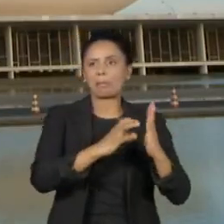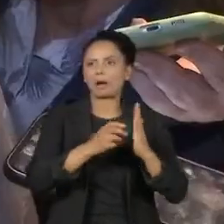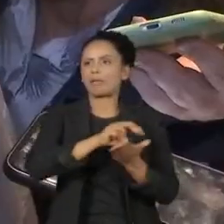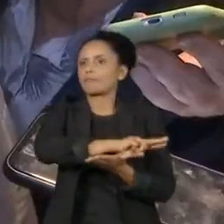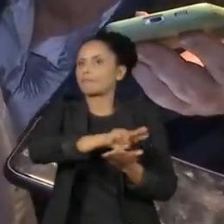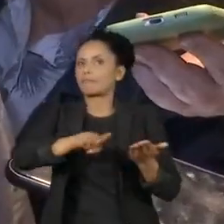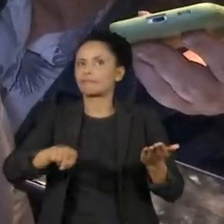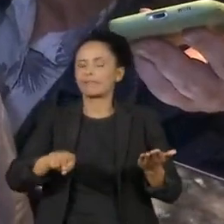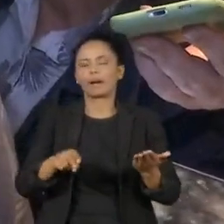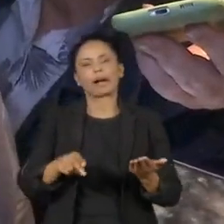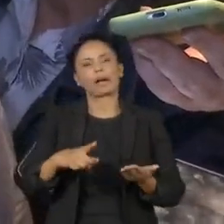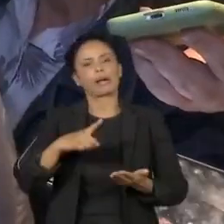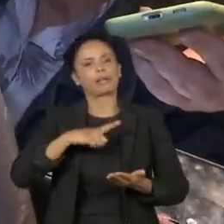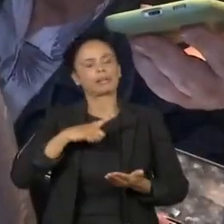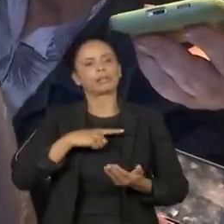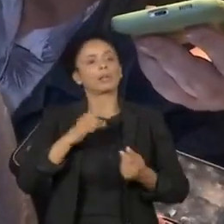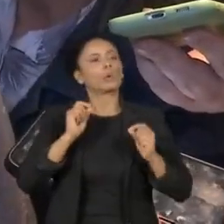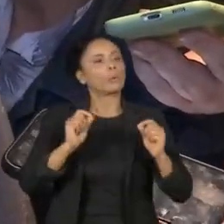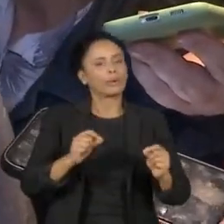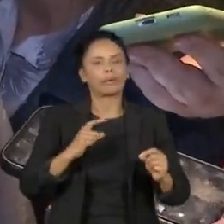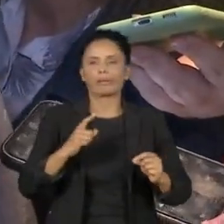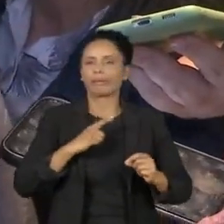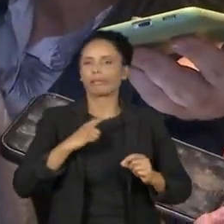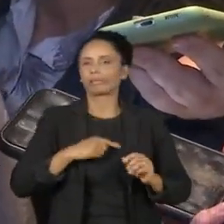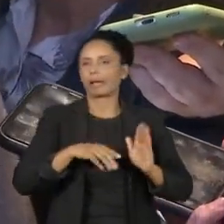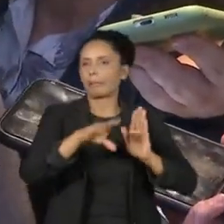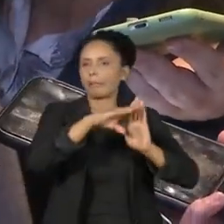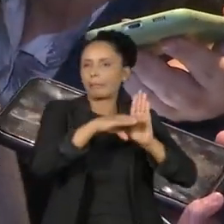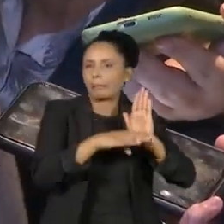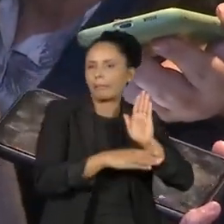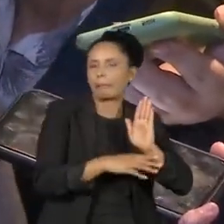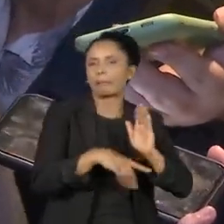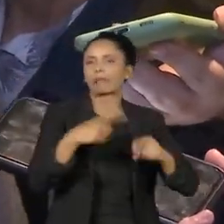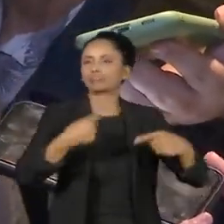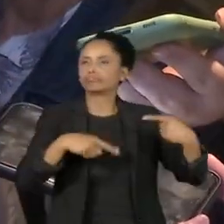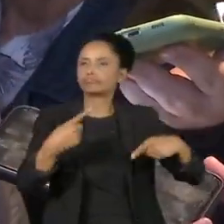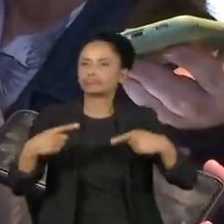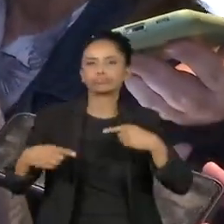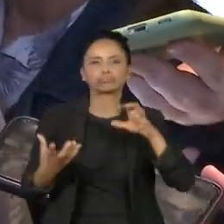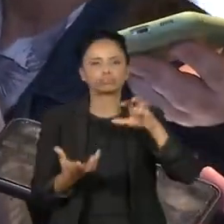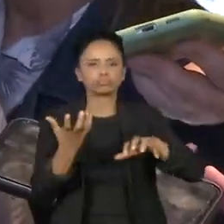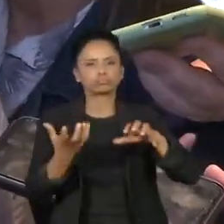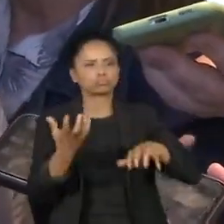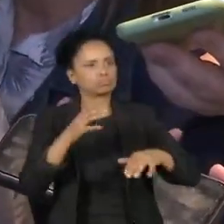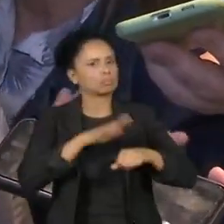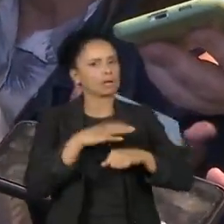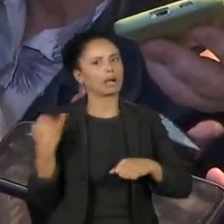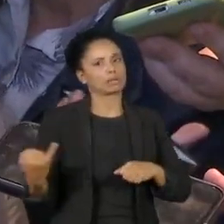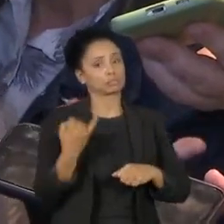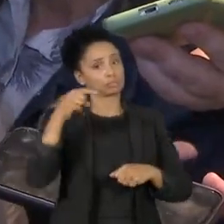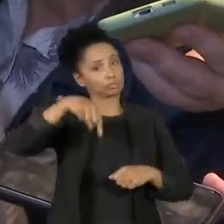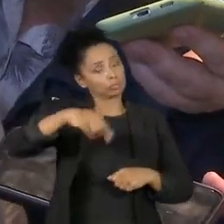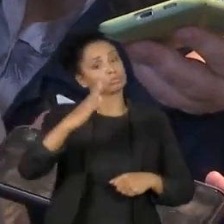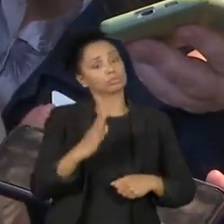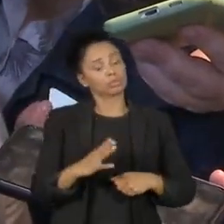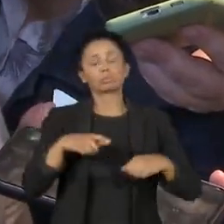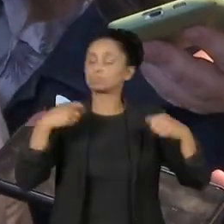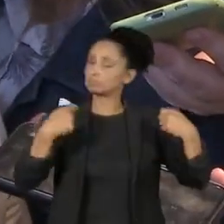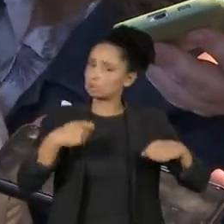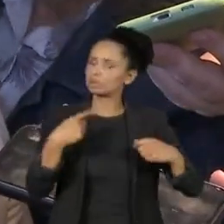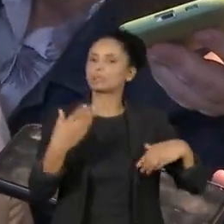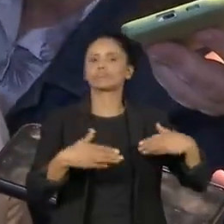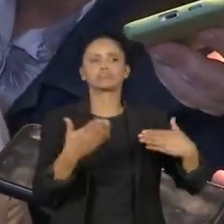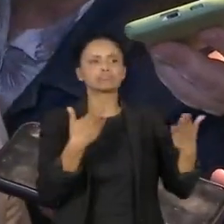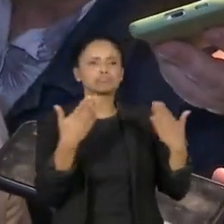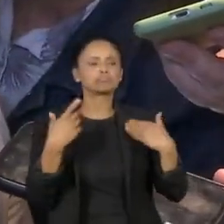também. Tem várias pautas tramitando no Congresso Nacional que são importantes para o Brasil e que nós precisamos